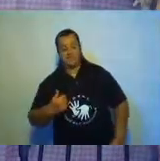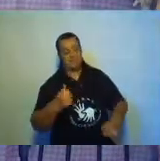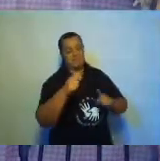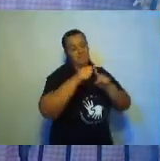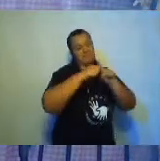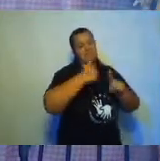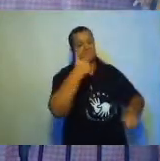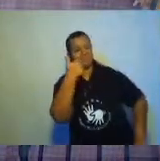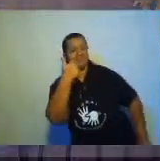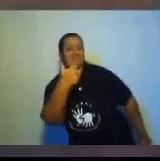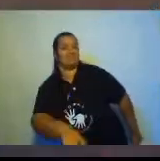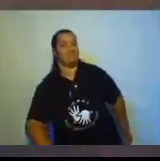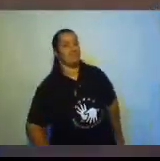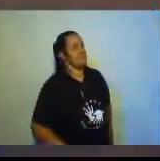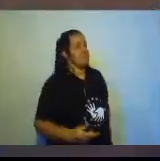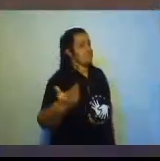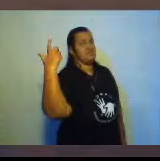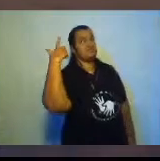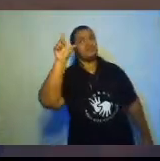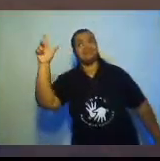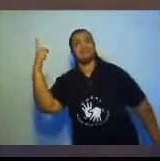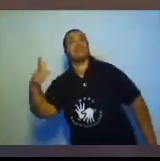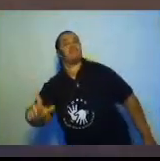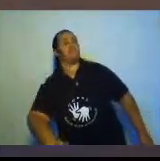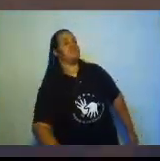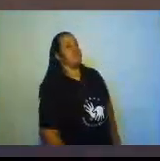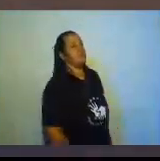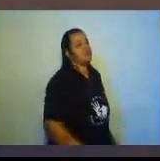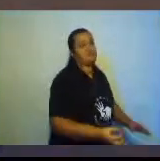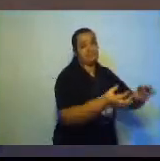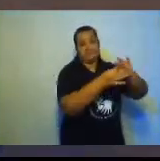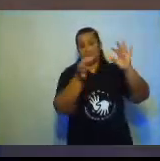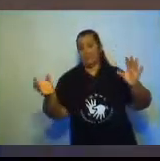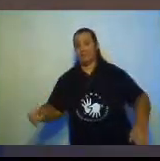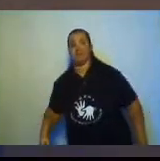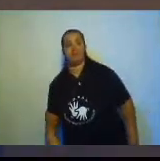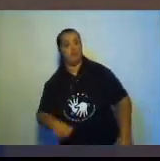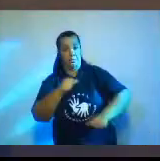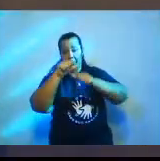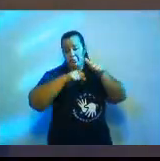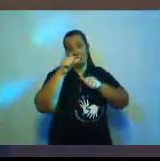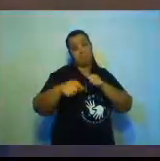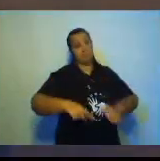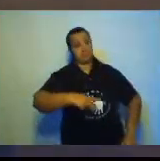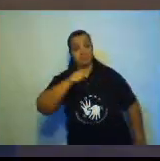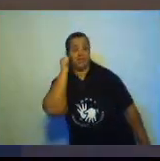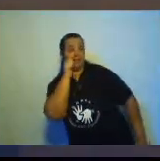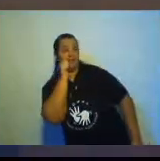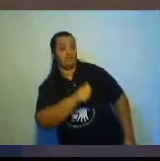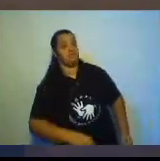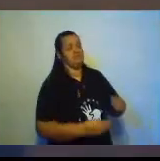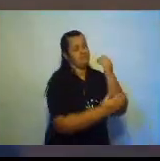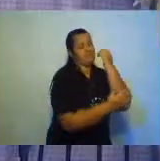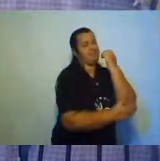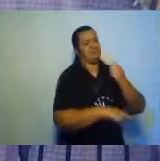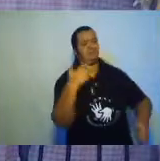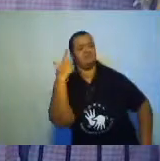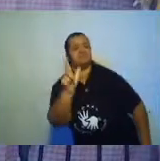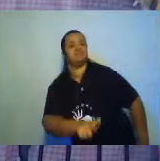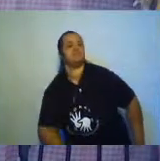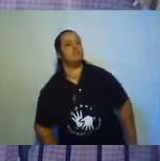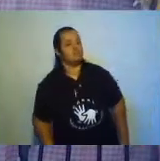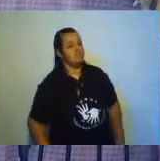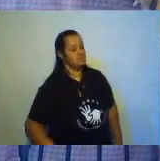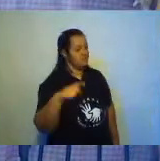Mas eu não dou um mês, parece até larga, ele arruma uma trouxa pra passar assim em outra vez. Não dou um